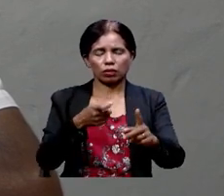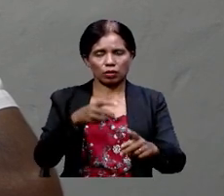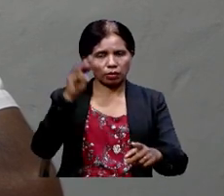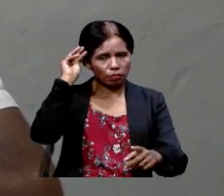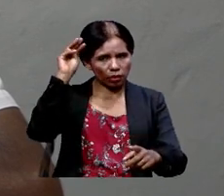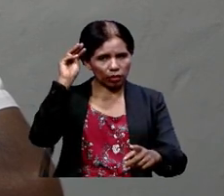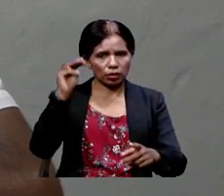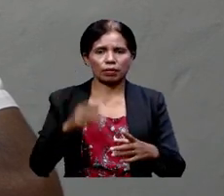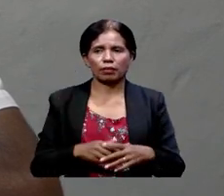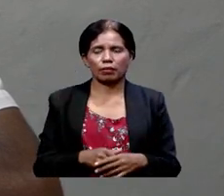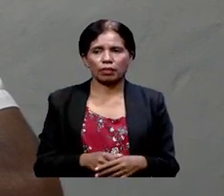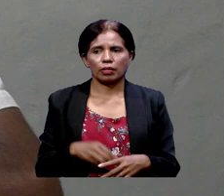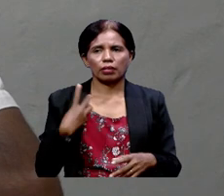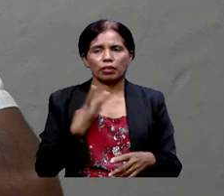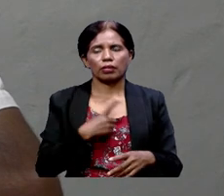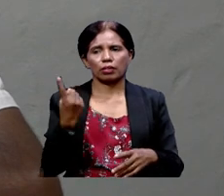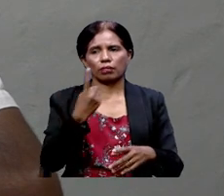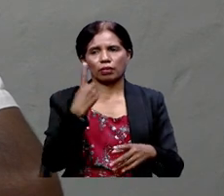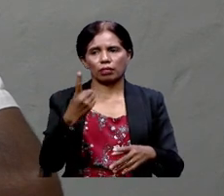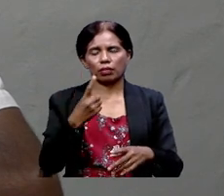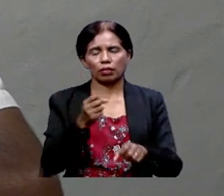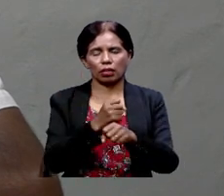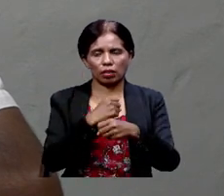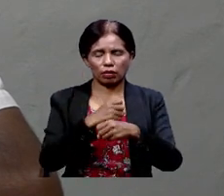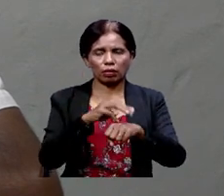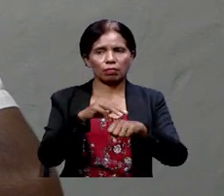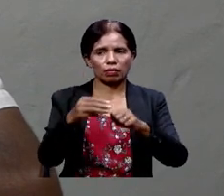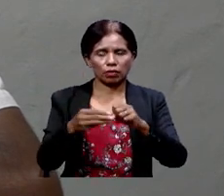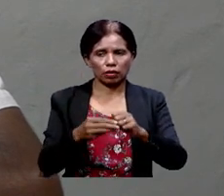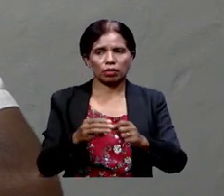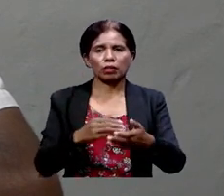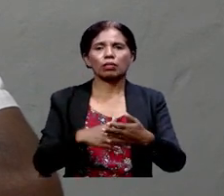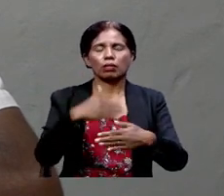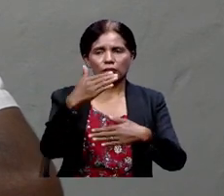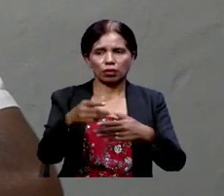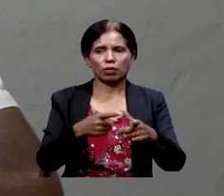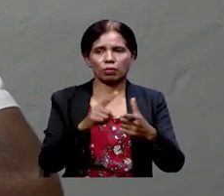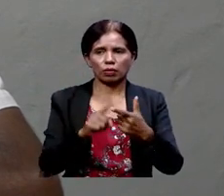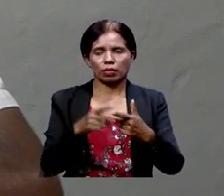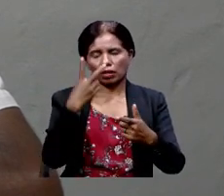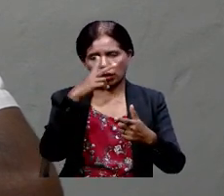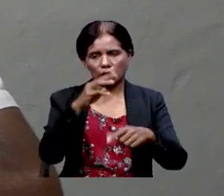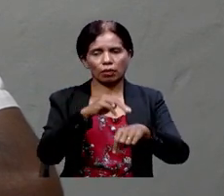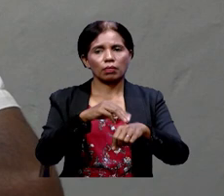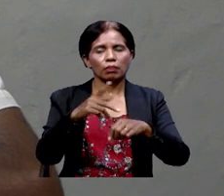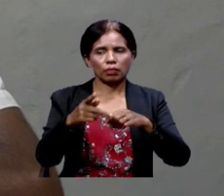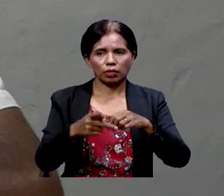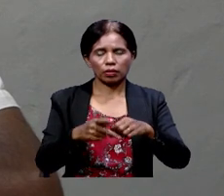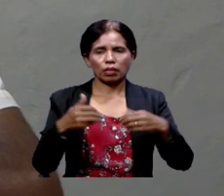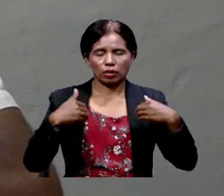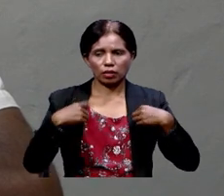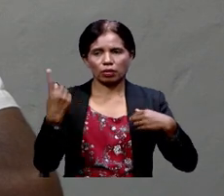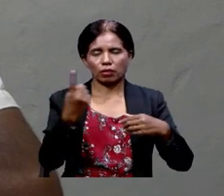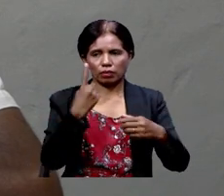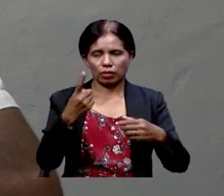ministra. Ita nafatin hala fali mapamento, mapamento tu iromai. Depois de haribo mapamento ne, se ia nafat na